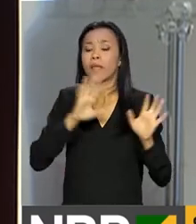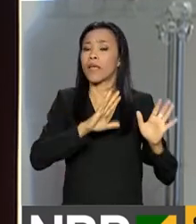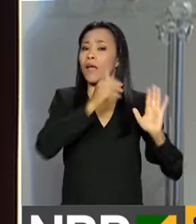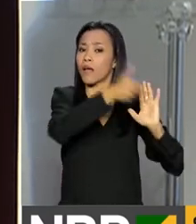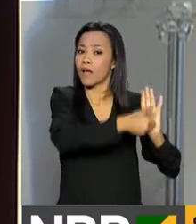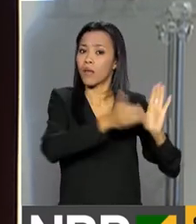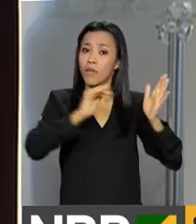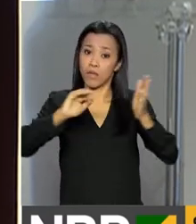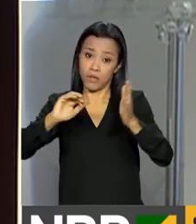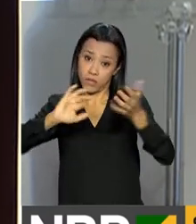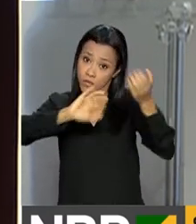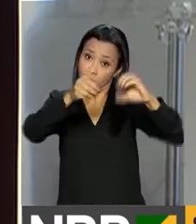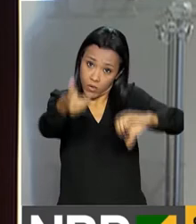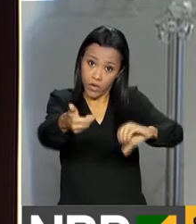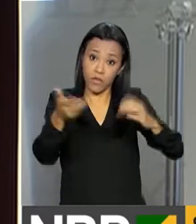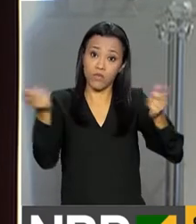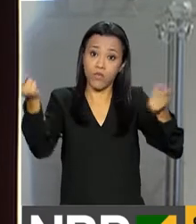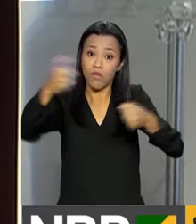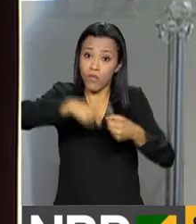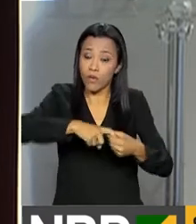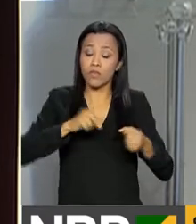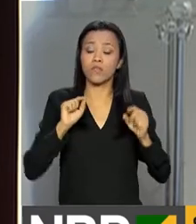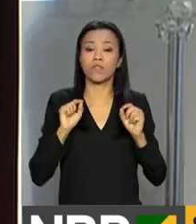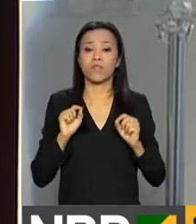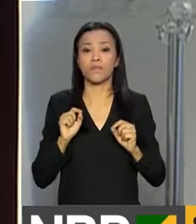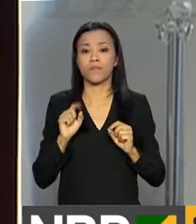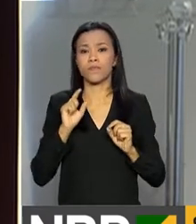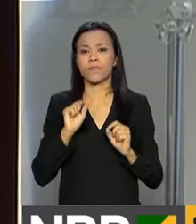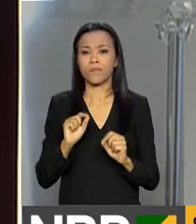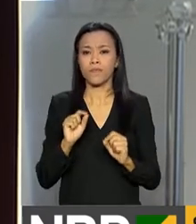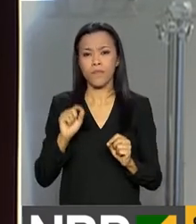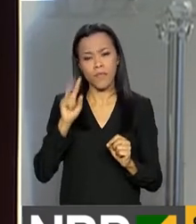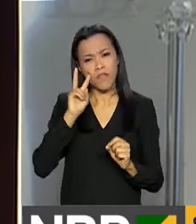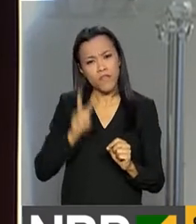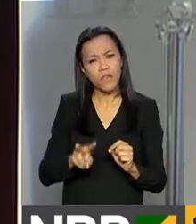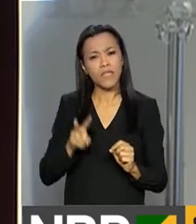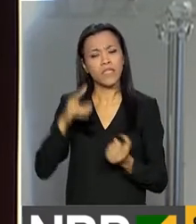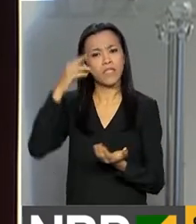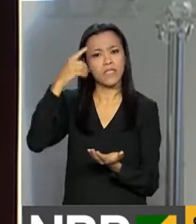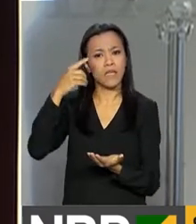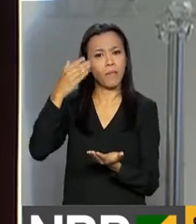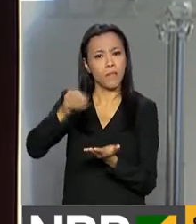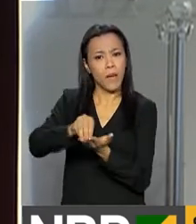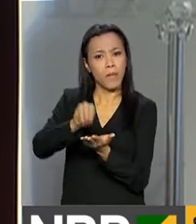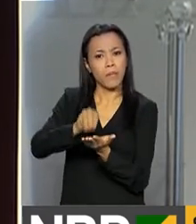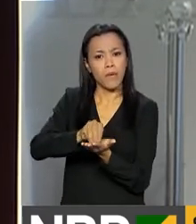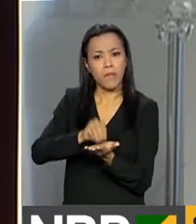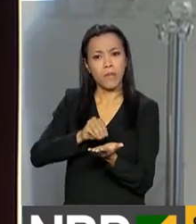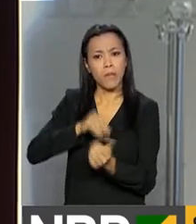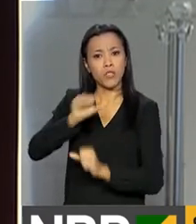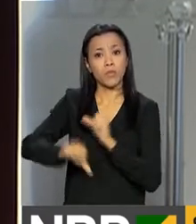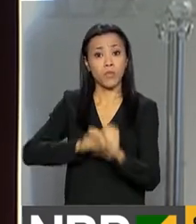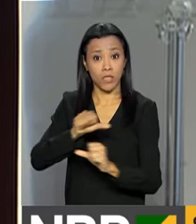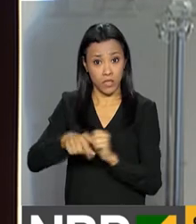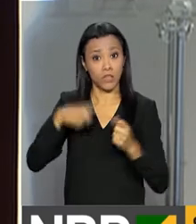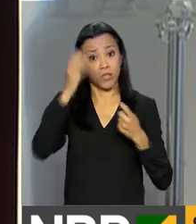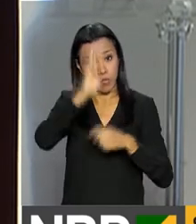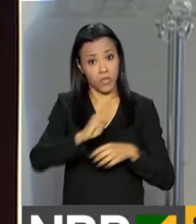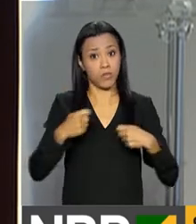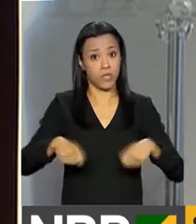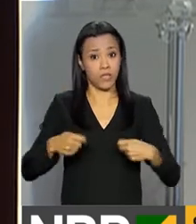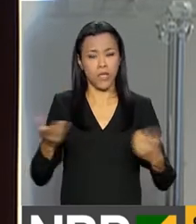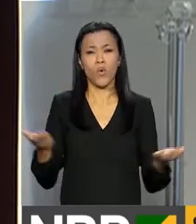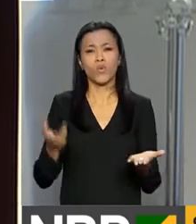que o Congresso volte a olhar no horizonte essa agenda de mudanças que o Brasil tanto precisa. Agora, pela manhã, eu vi na